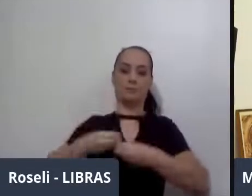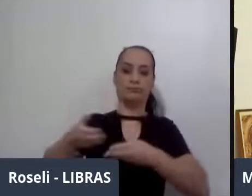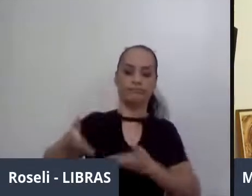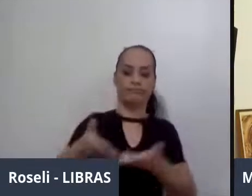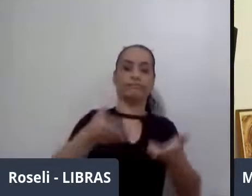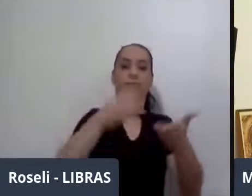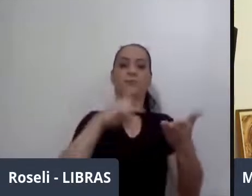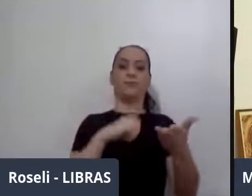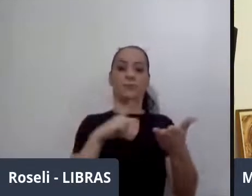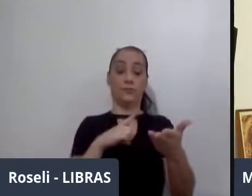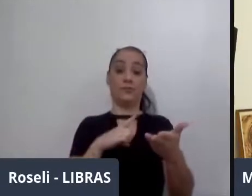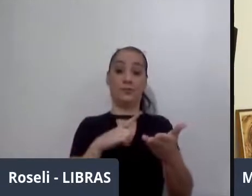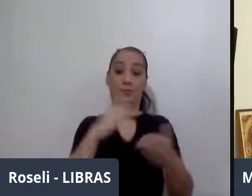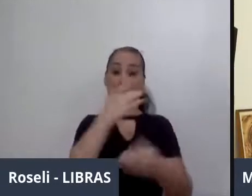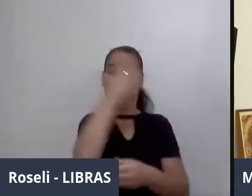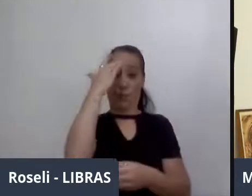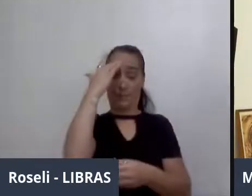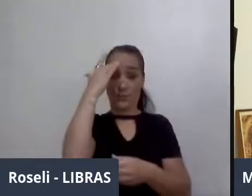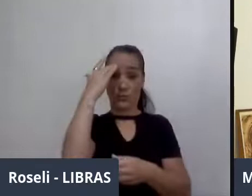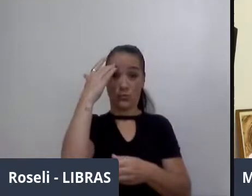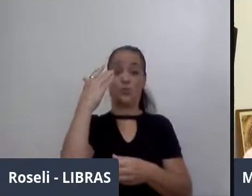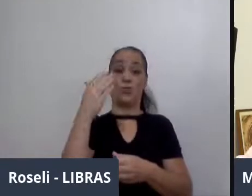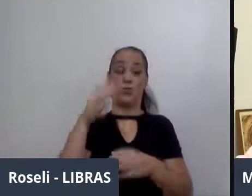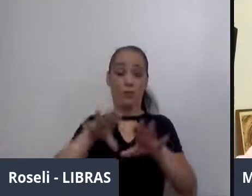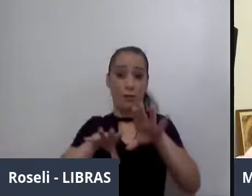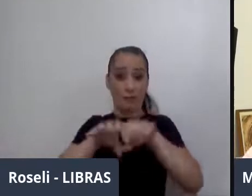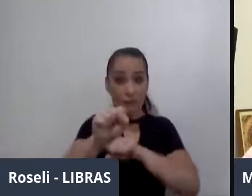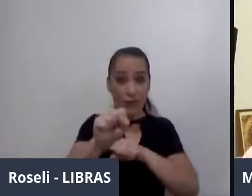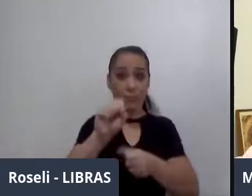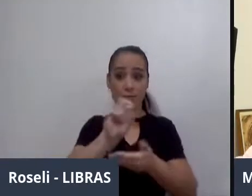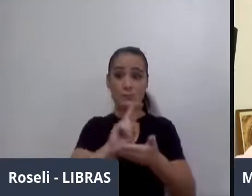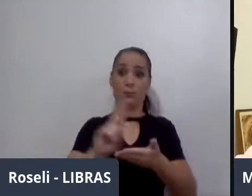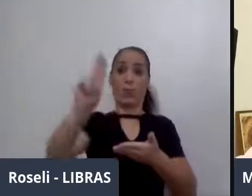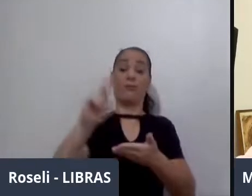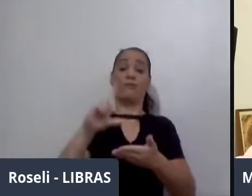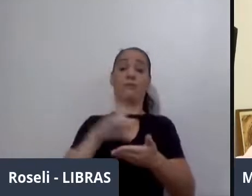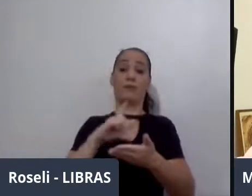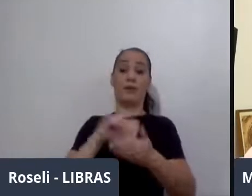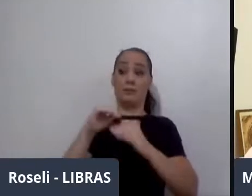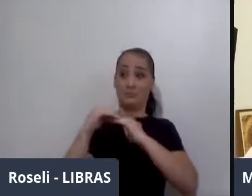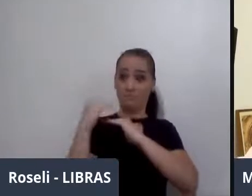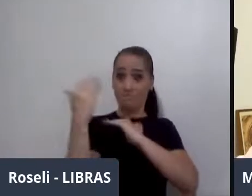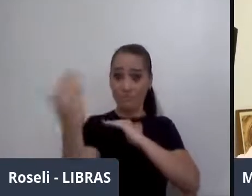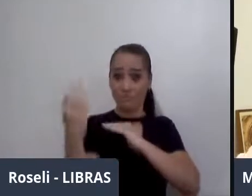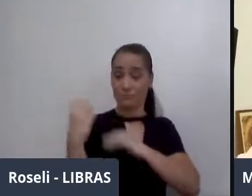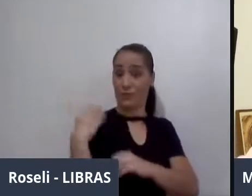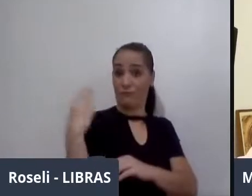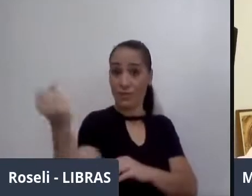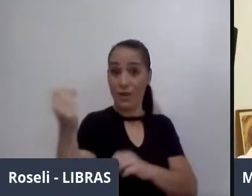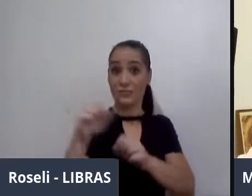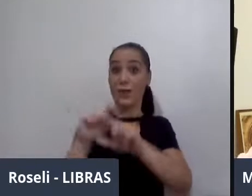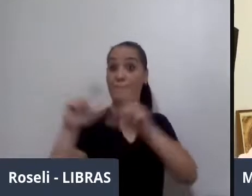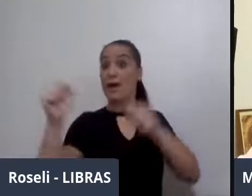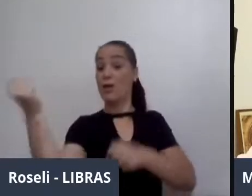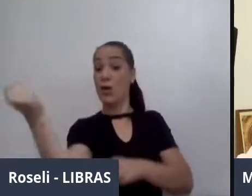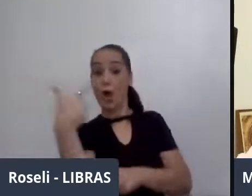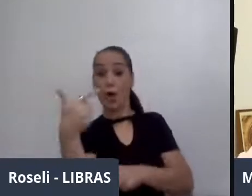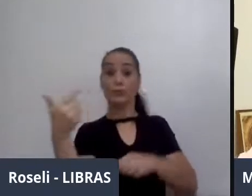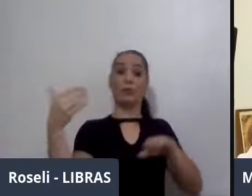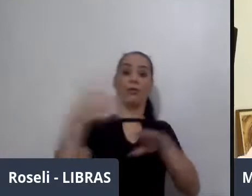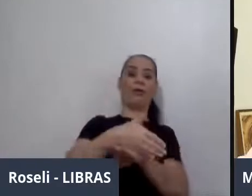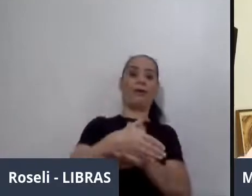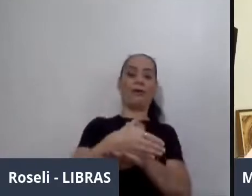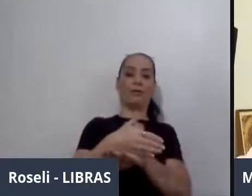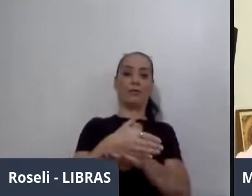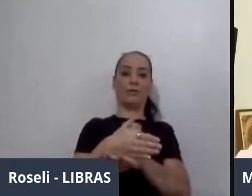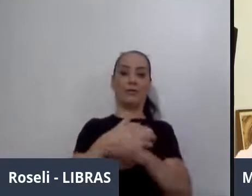superior que saem do Brasil maior do que de pessoas que entram. Então, assim, é bom para toda a população se a gente tiver